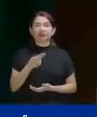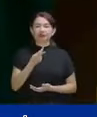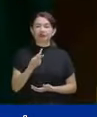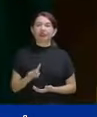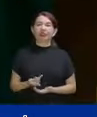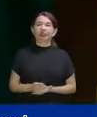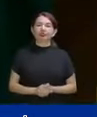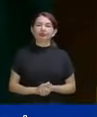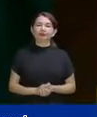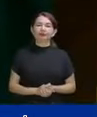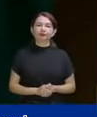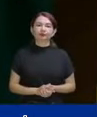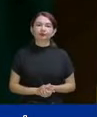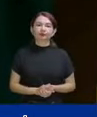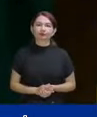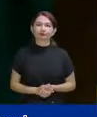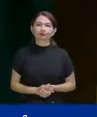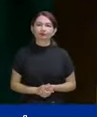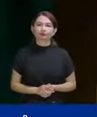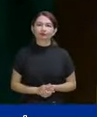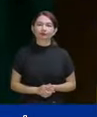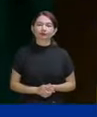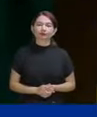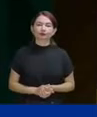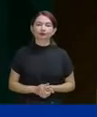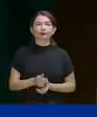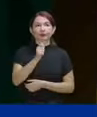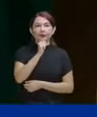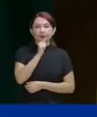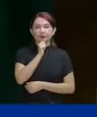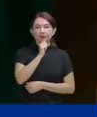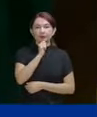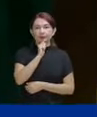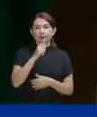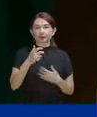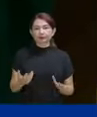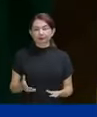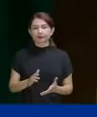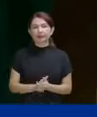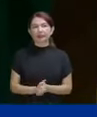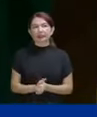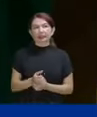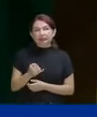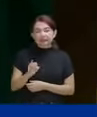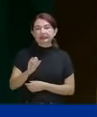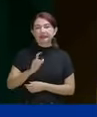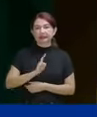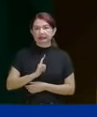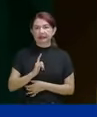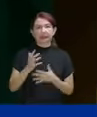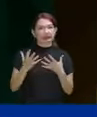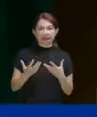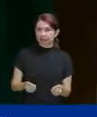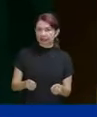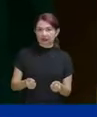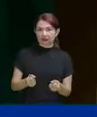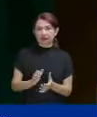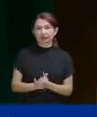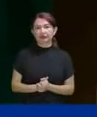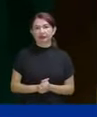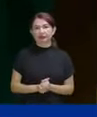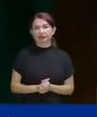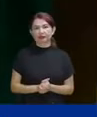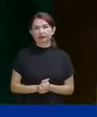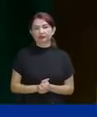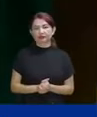oral, anoto que... Foco na procuradora, doutora Sara Tereza. Essa possibilidade de negarmos densidade